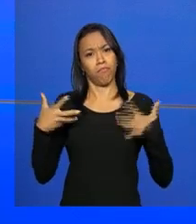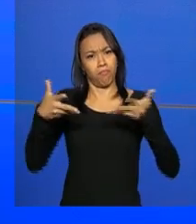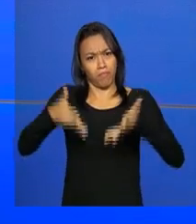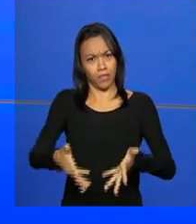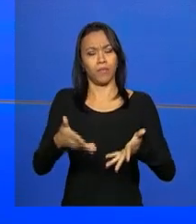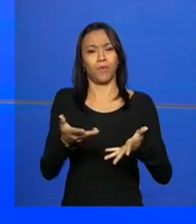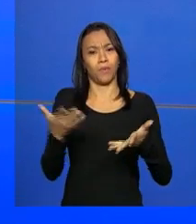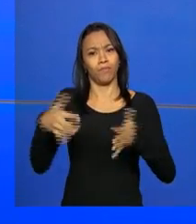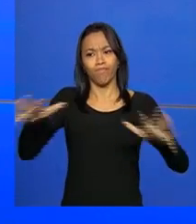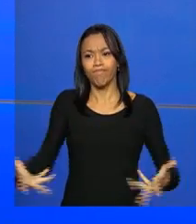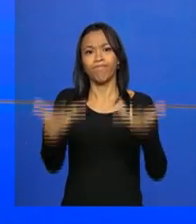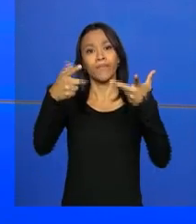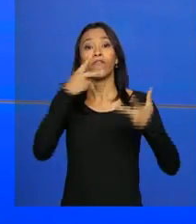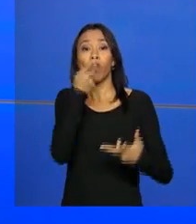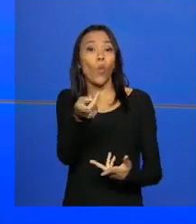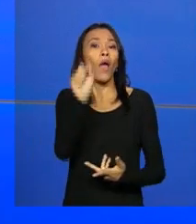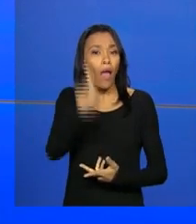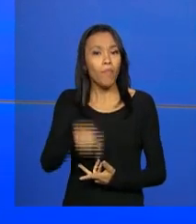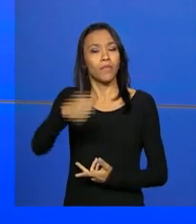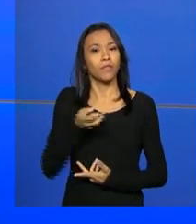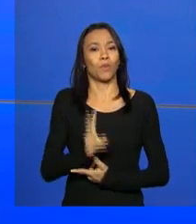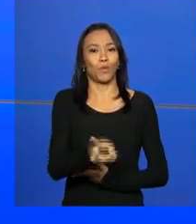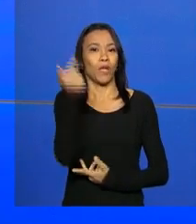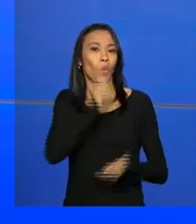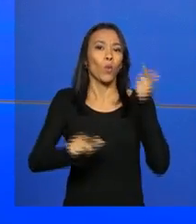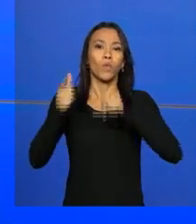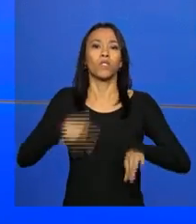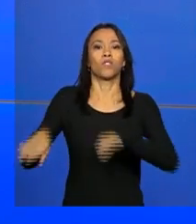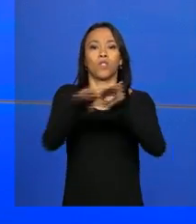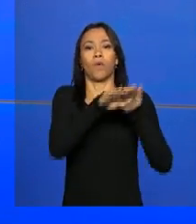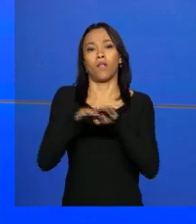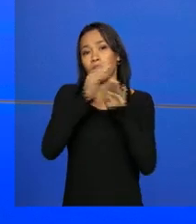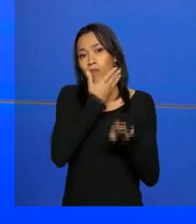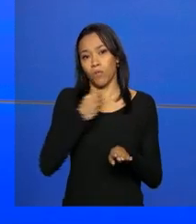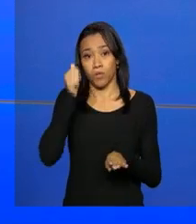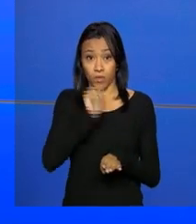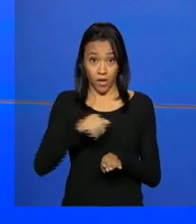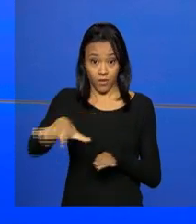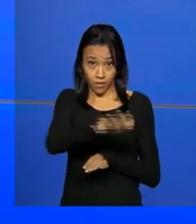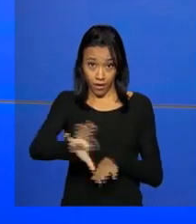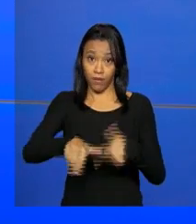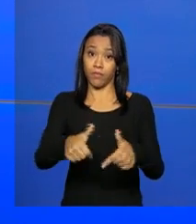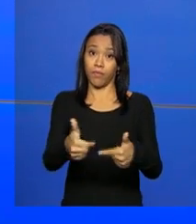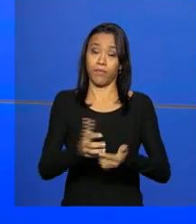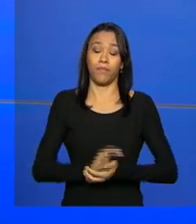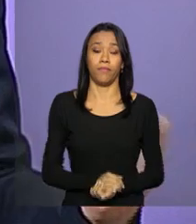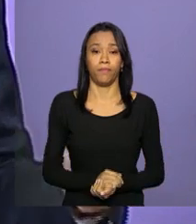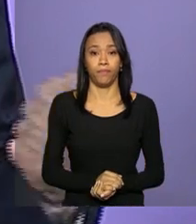evento e falou que é preciso dar continuidade às conquistas de igualdade entre homens e mulheres na área